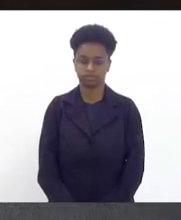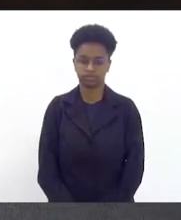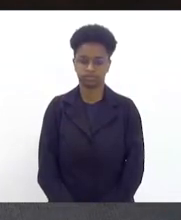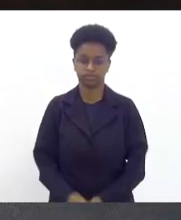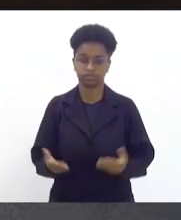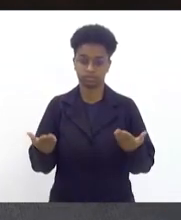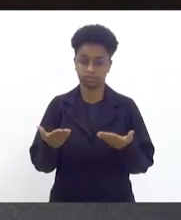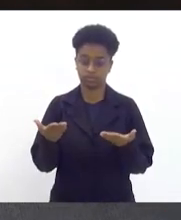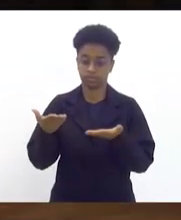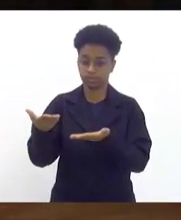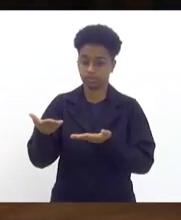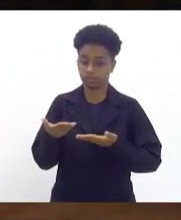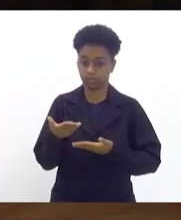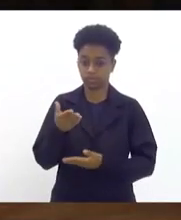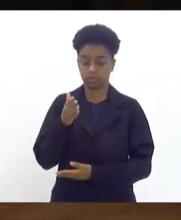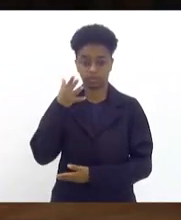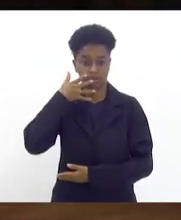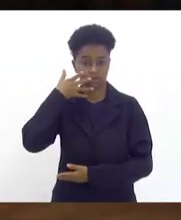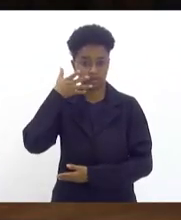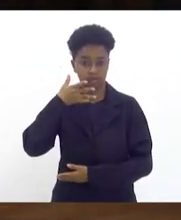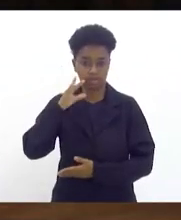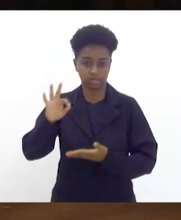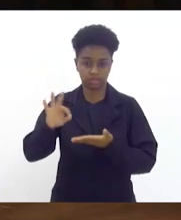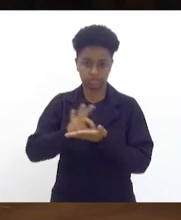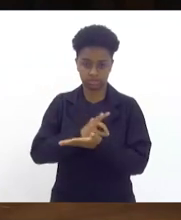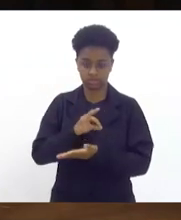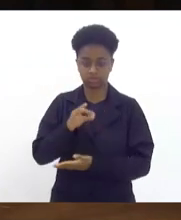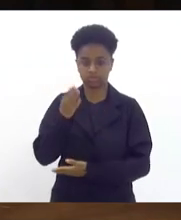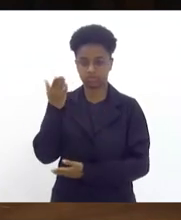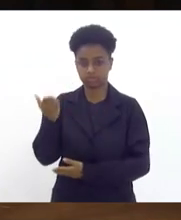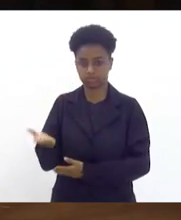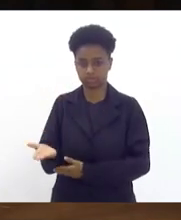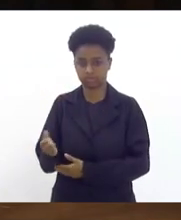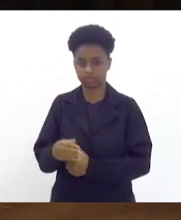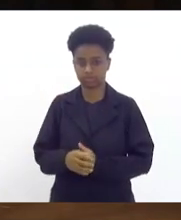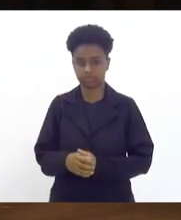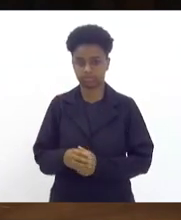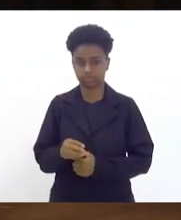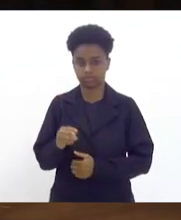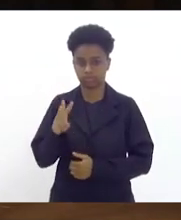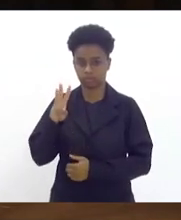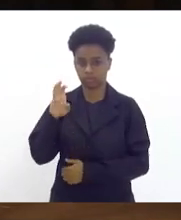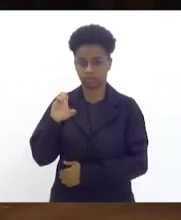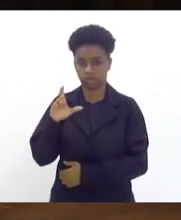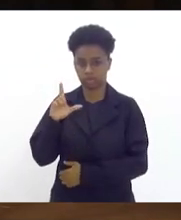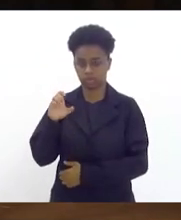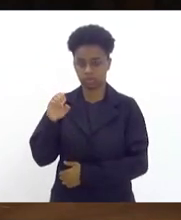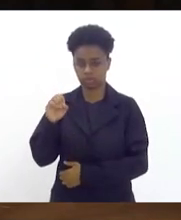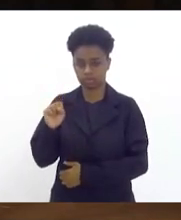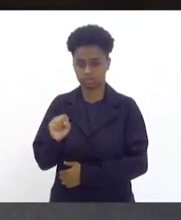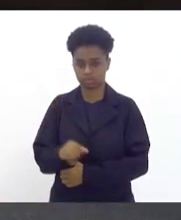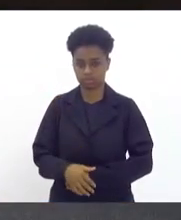passa a palavra então para o próximo orador inscrito que é o Senhor o elos